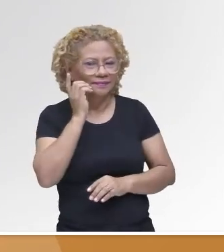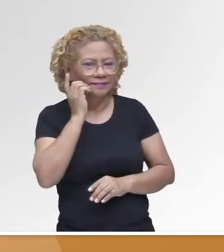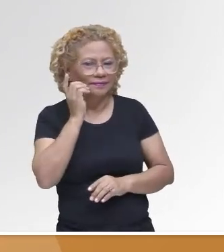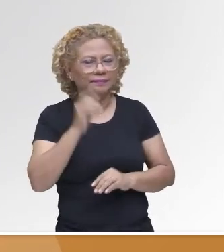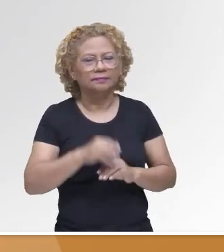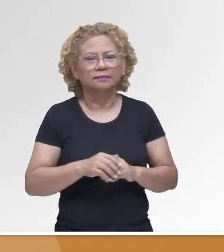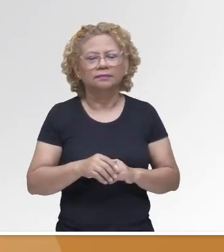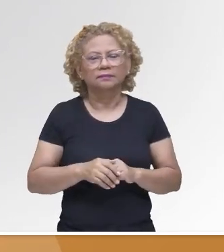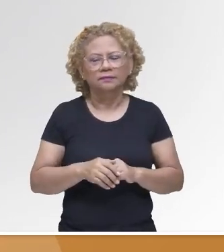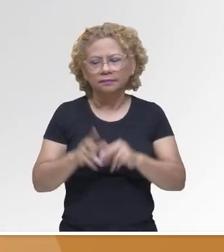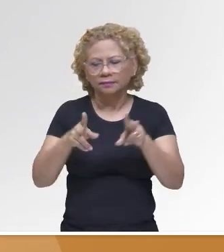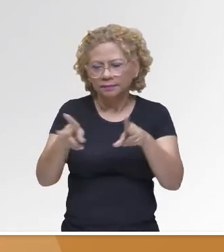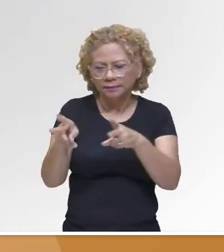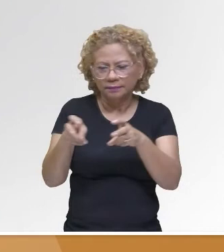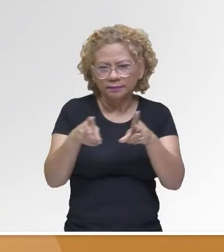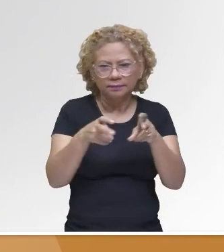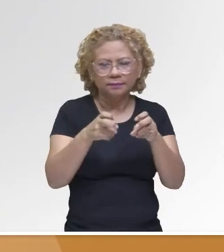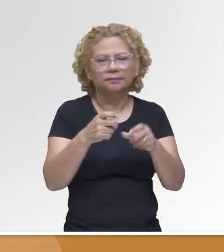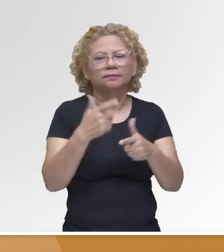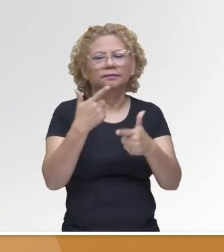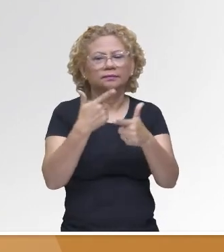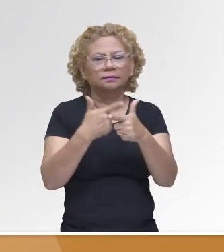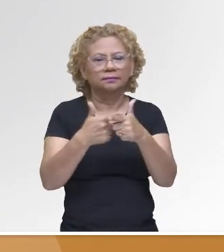o problema.